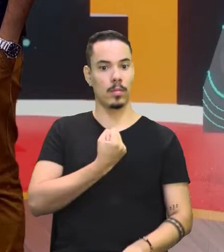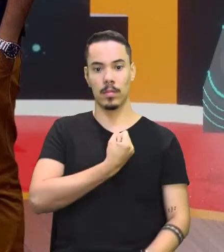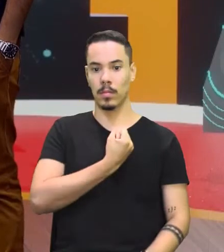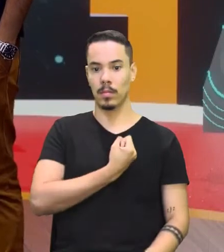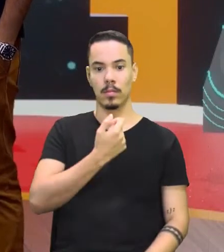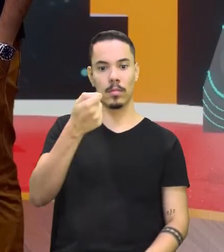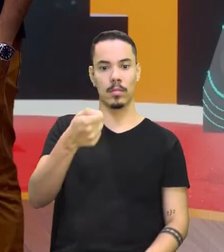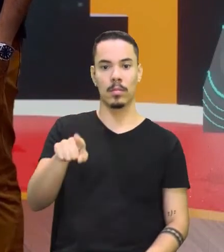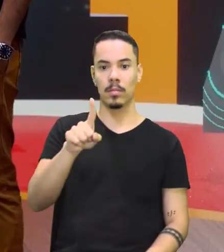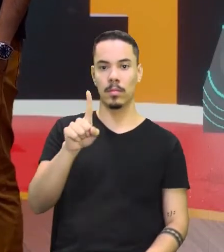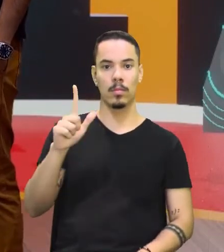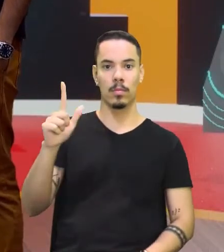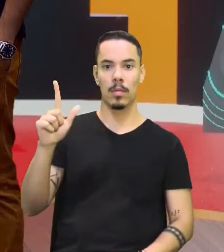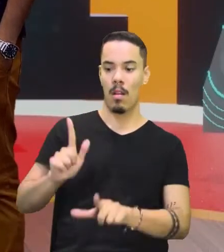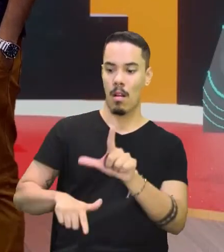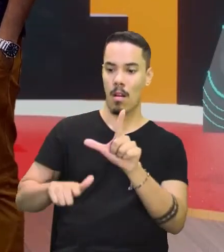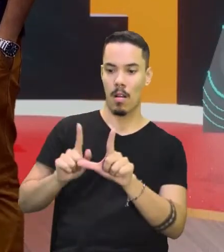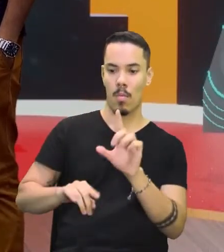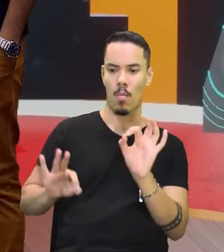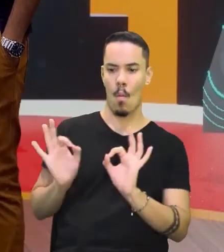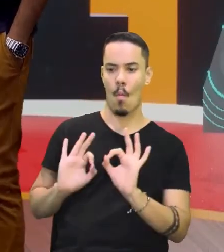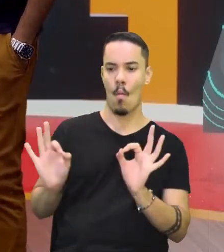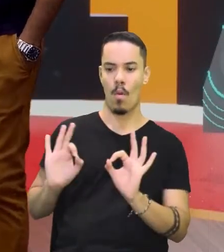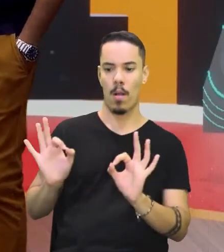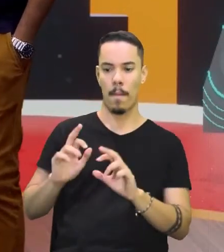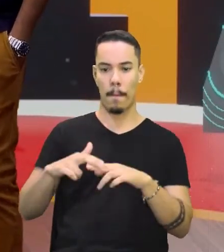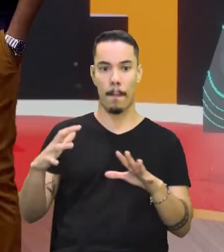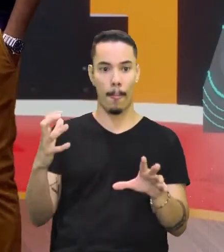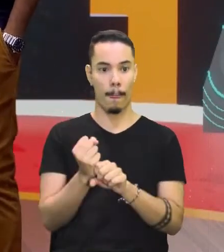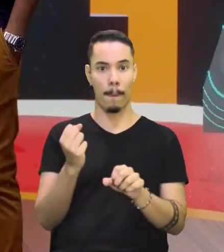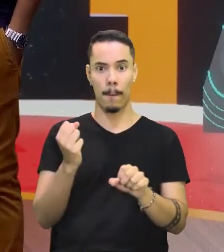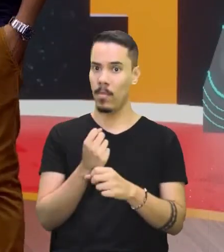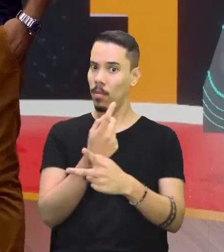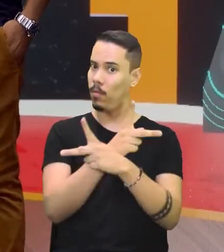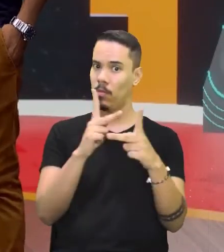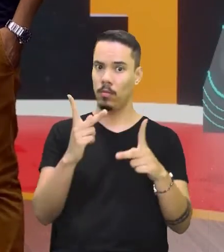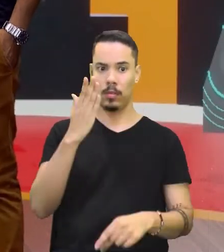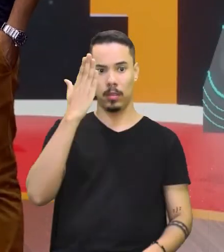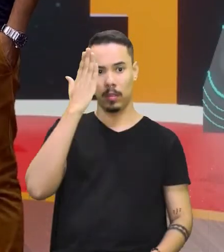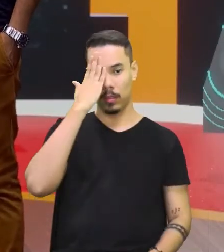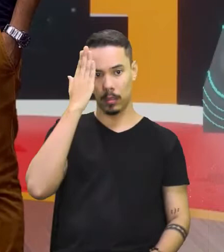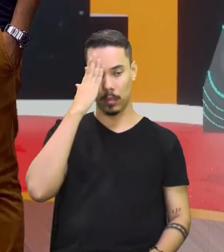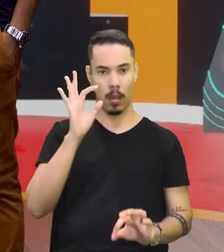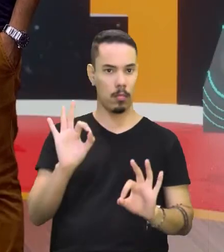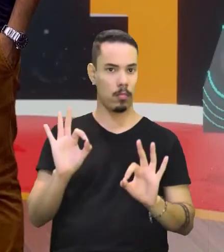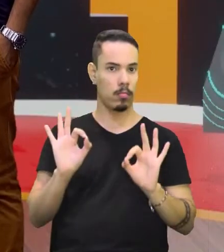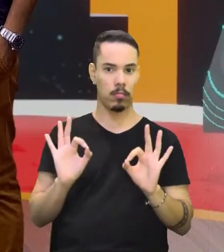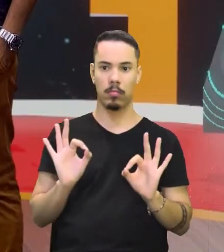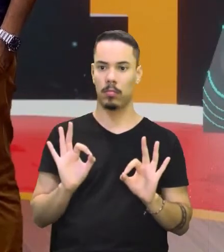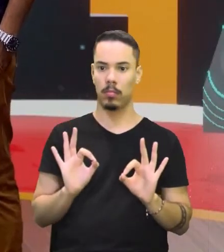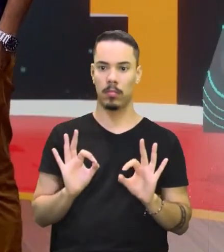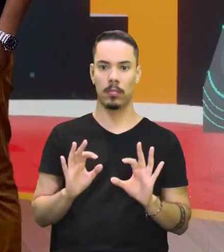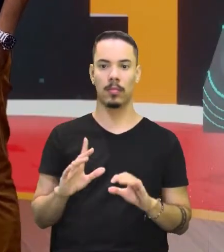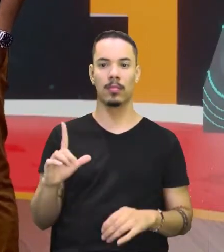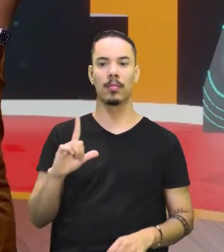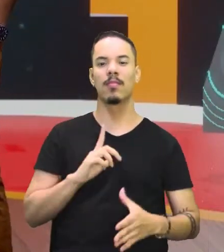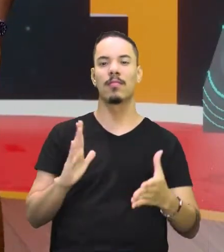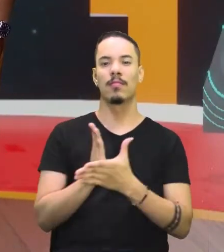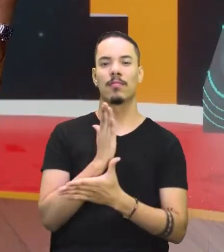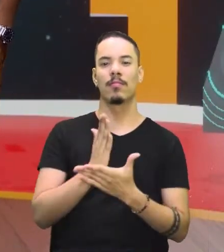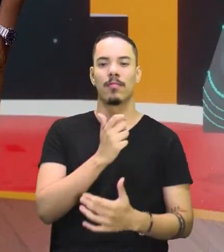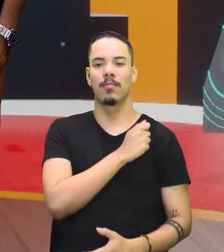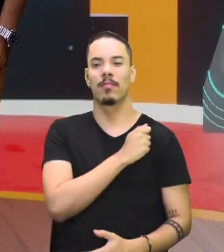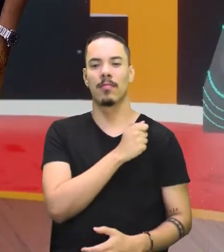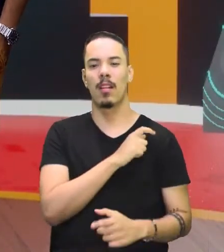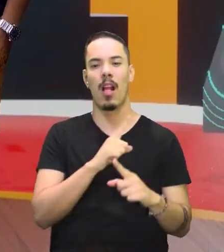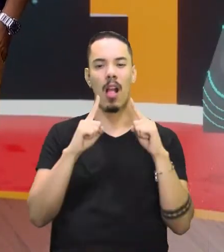parte algébrica, então acaba sendo mais fácil. Cálculos numéricos vocês têm condição, beleza, de levar, E aí né? teve aluno lá que chiou, porque tem